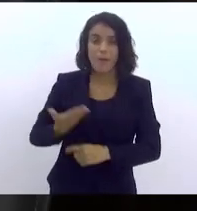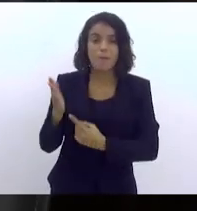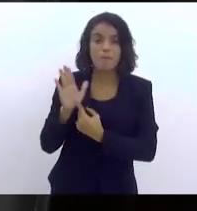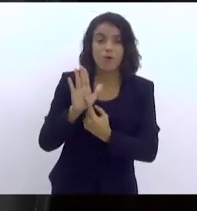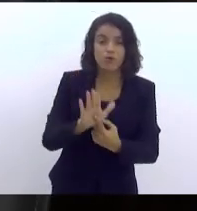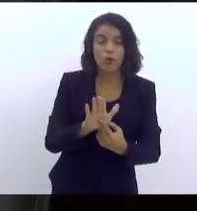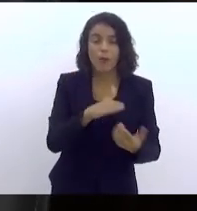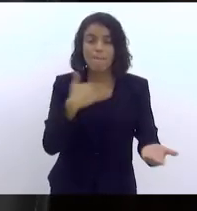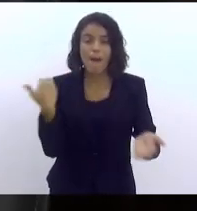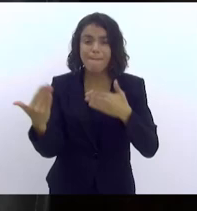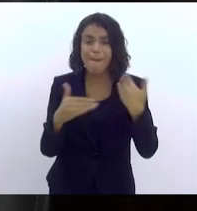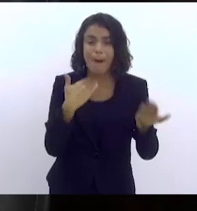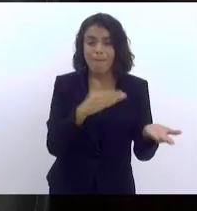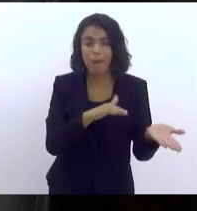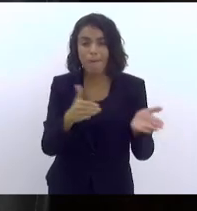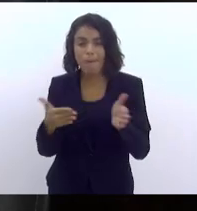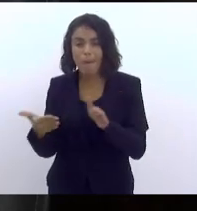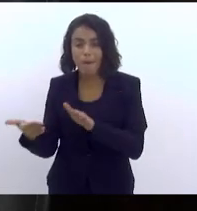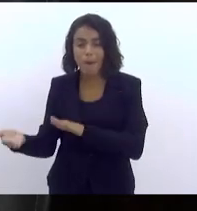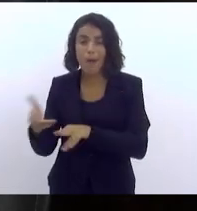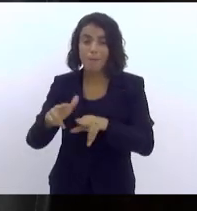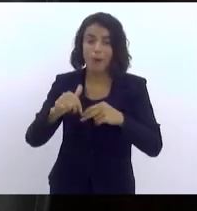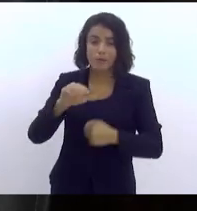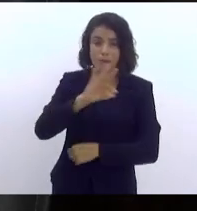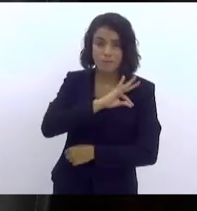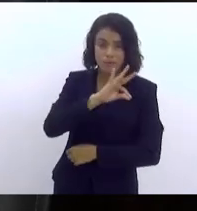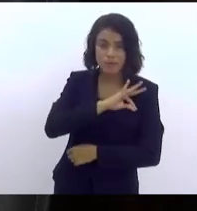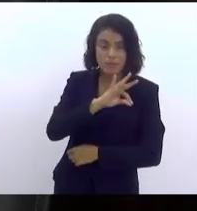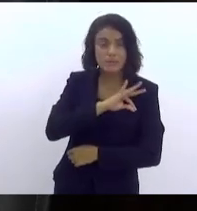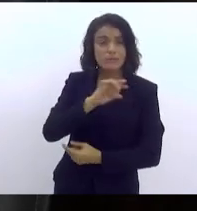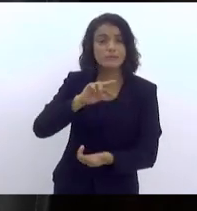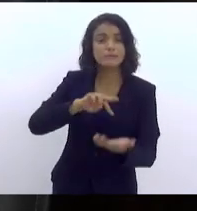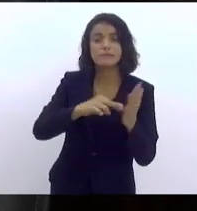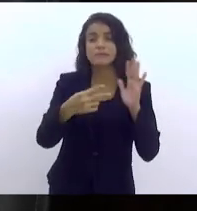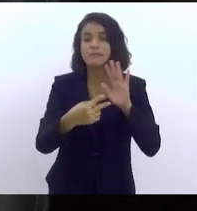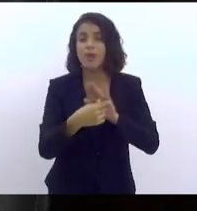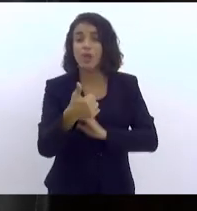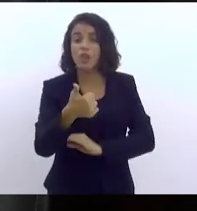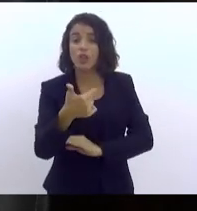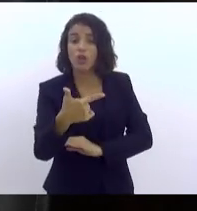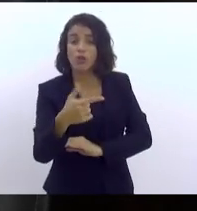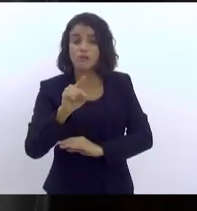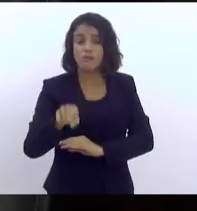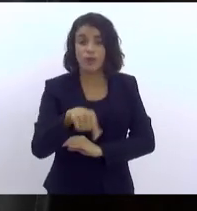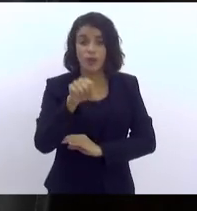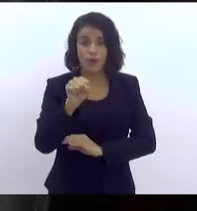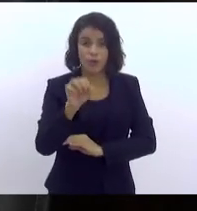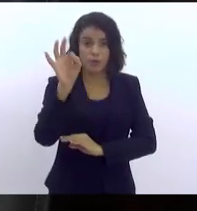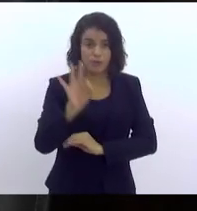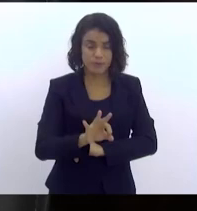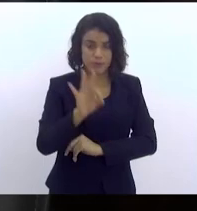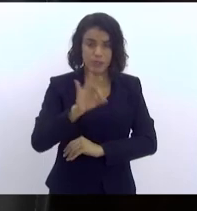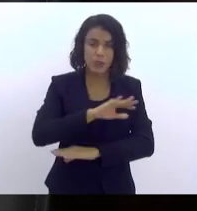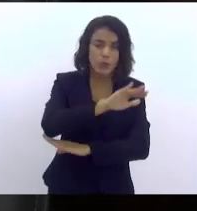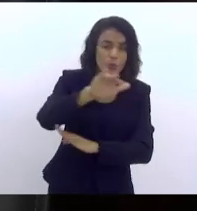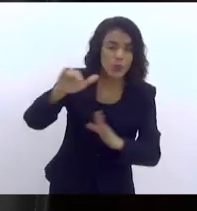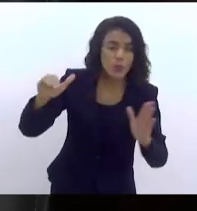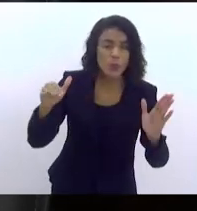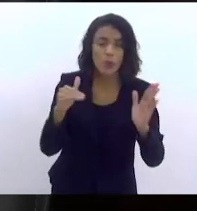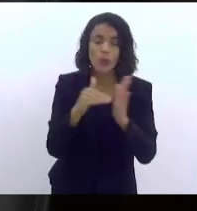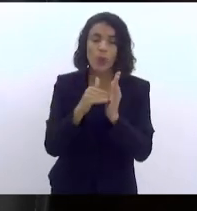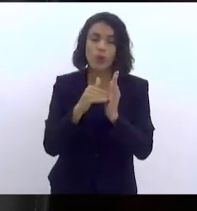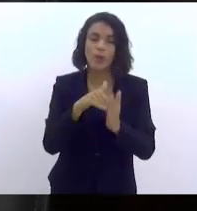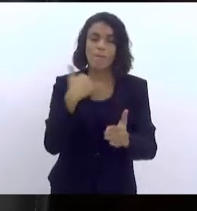que a letalidade produzida pelas polícias correspondeu a 12,8 de todas as mortes